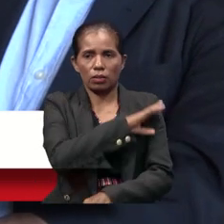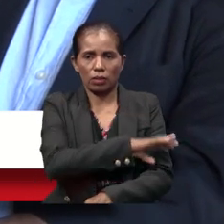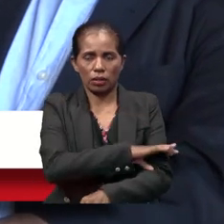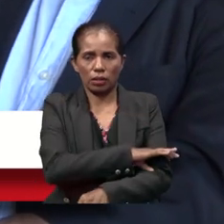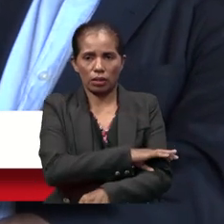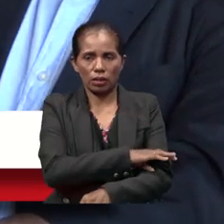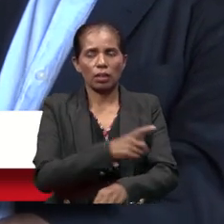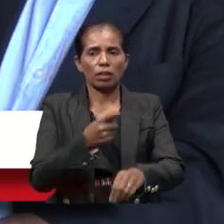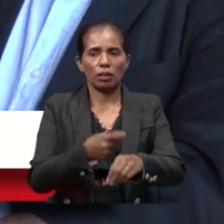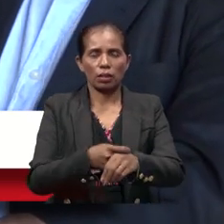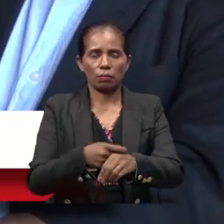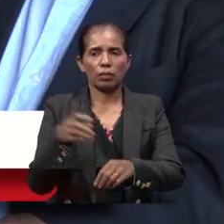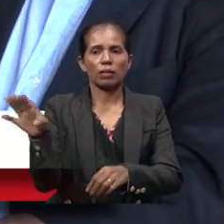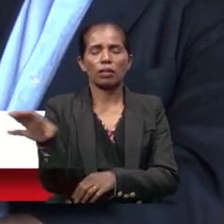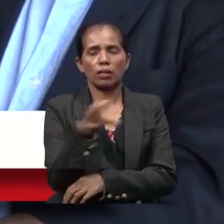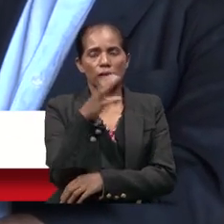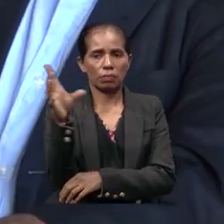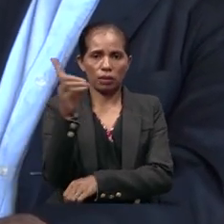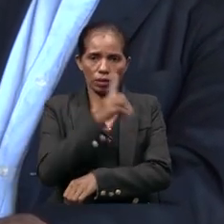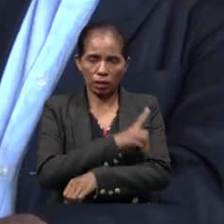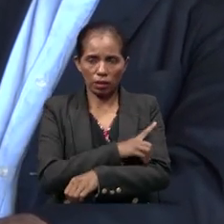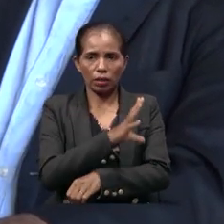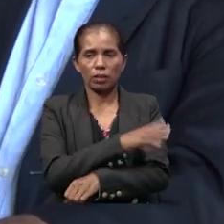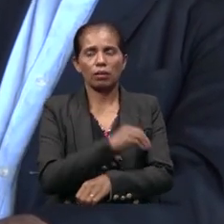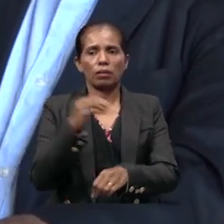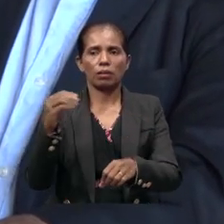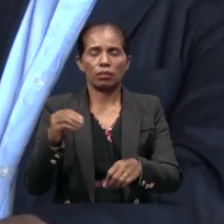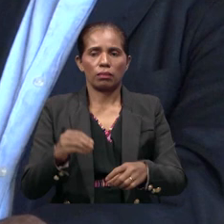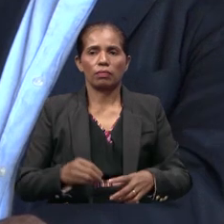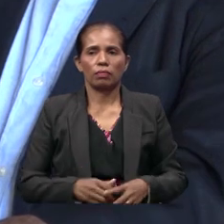durante o período Natal. E